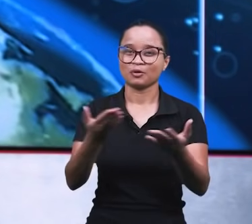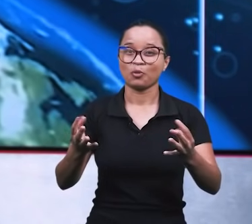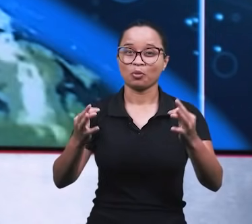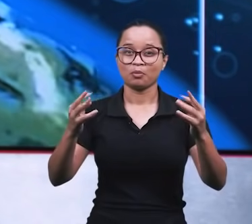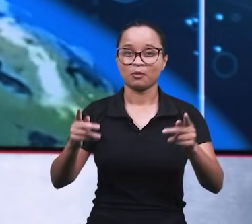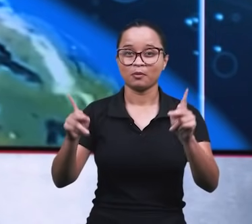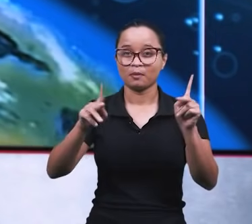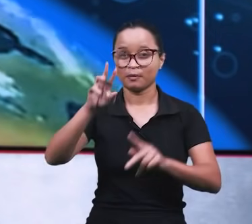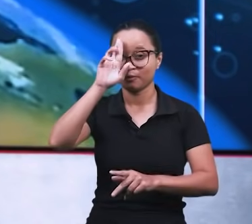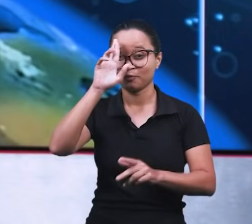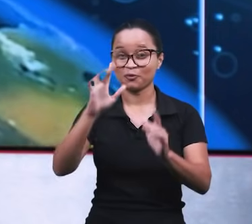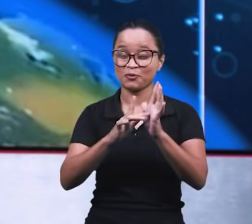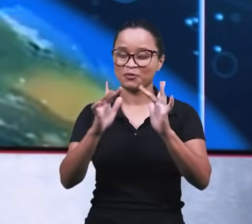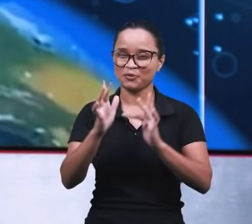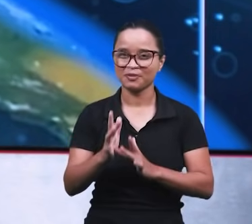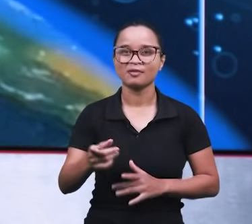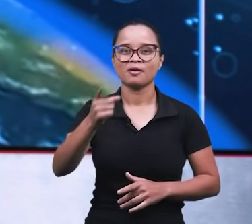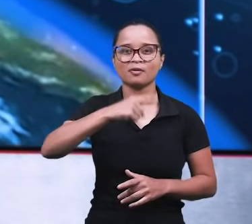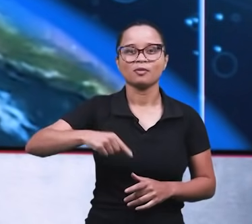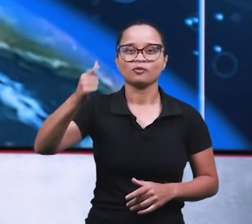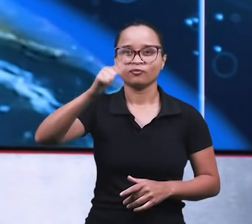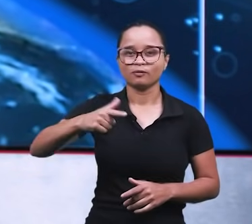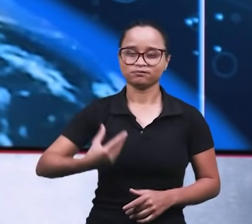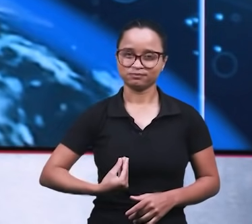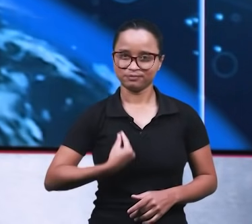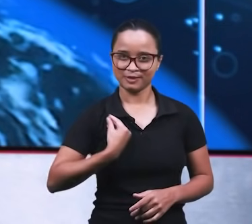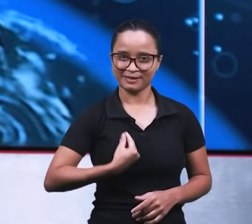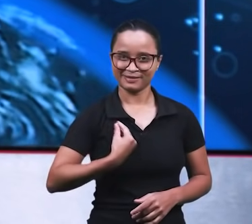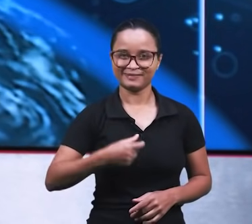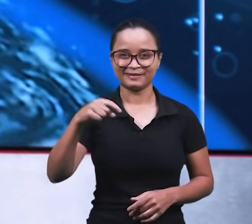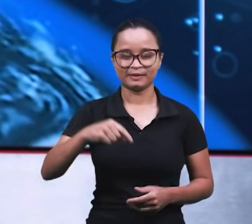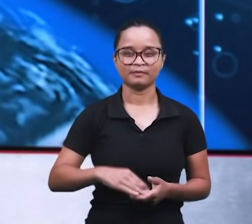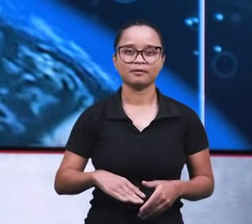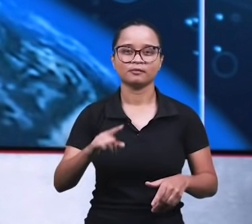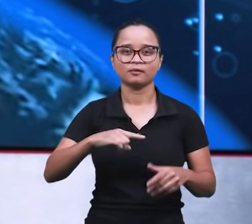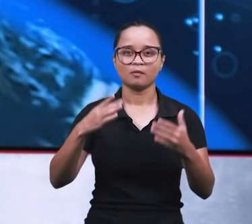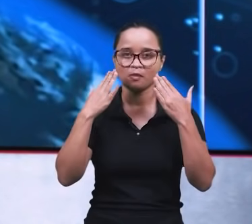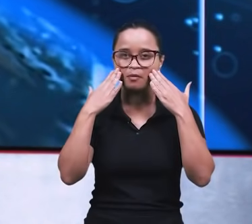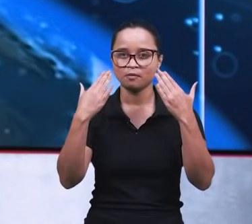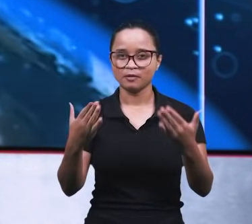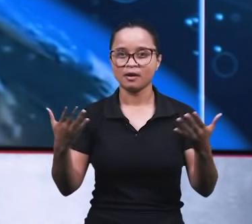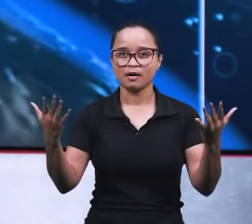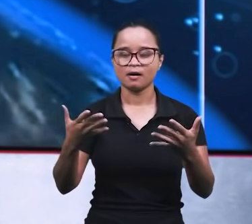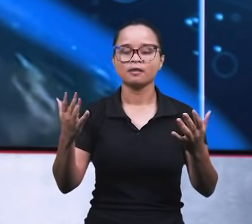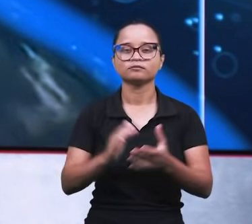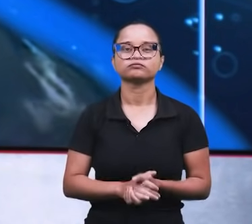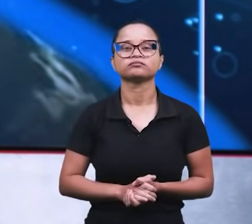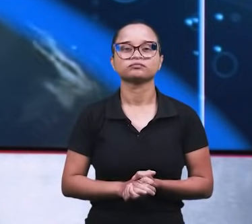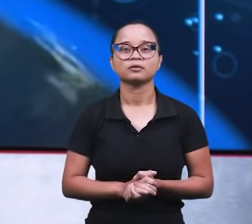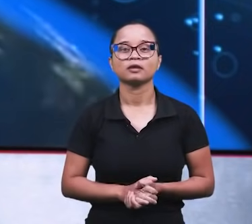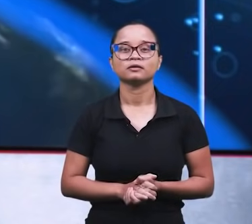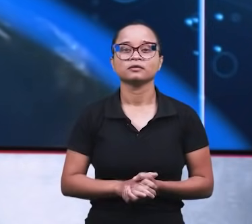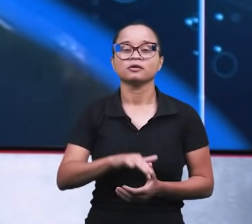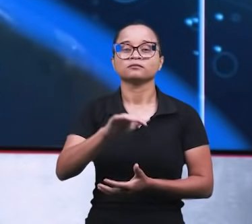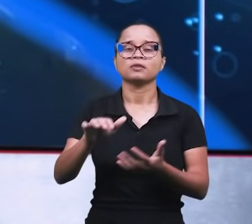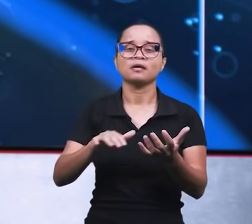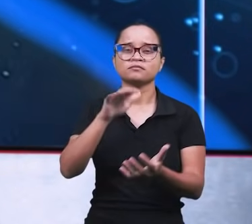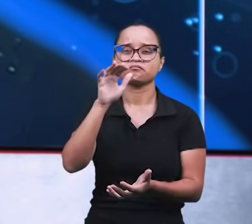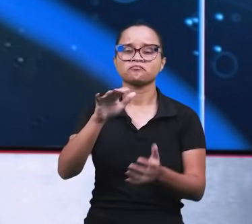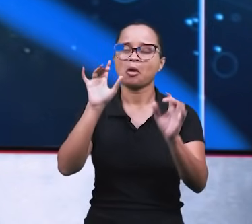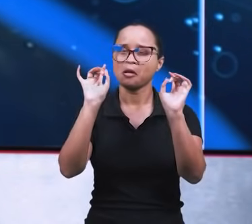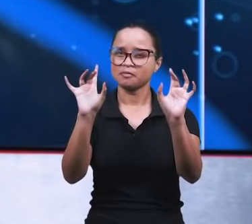quero saudar a todos com a paz do Senhor Jesus. Nós estamos aqui mais uma vez para apresentar uma transmissão especial na